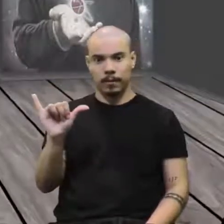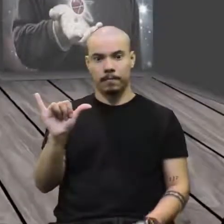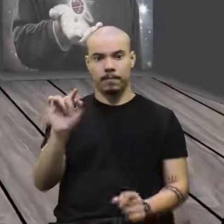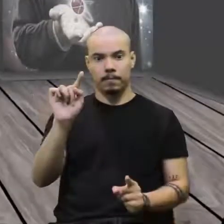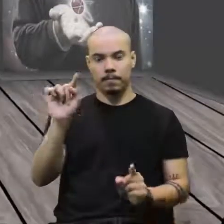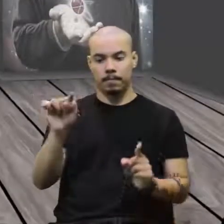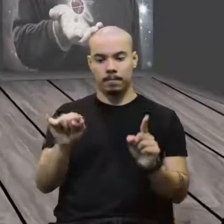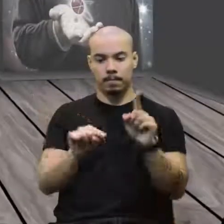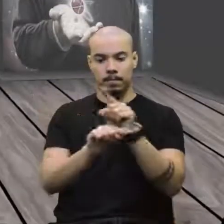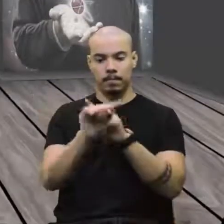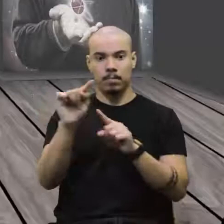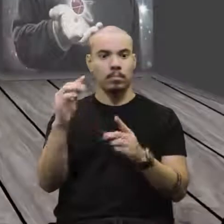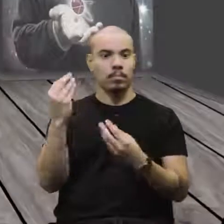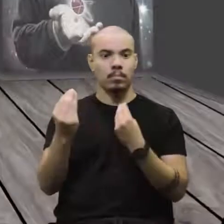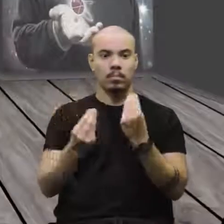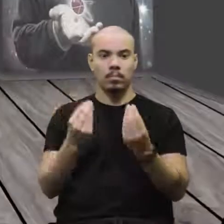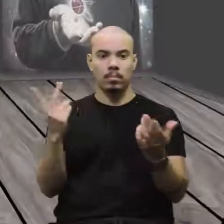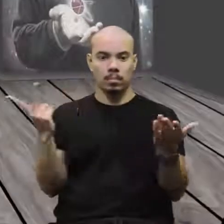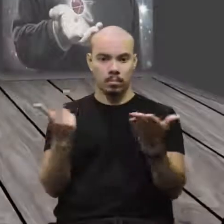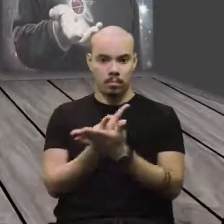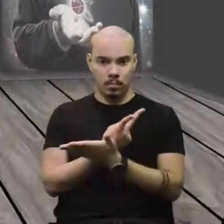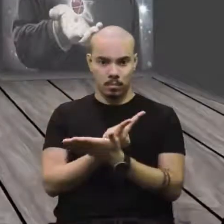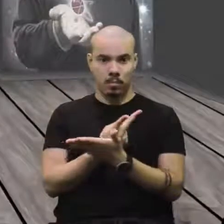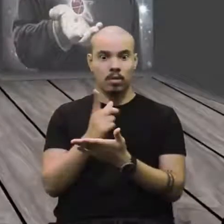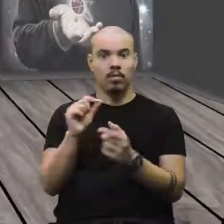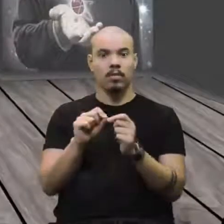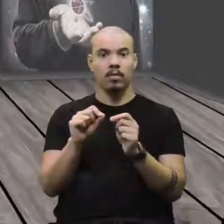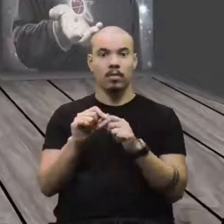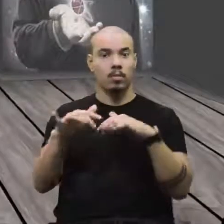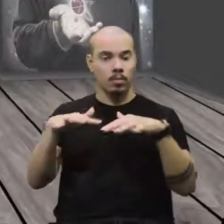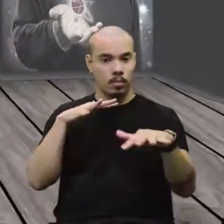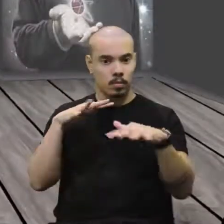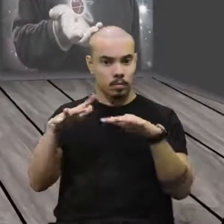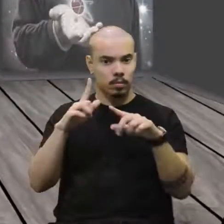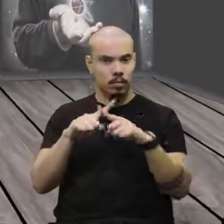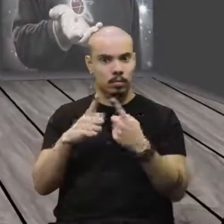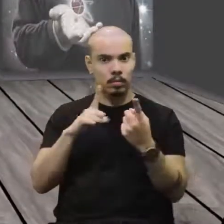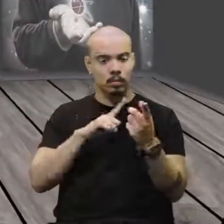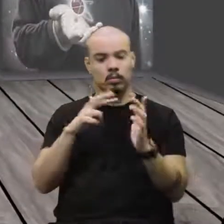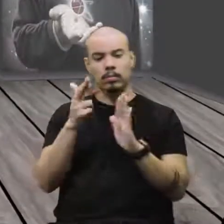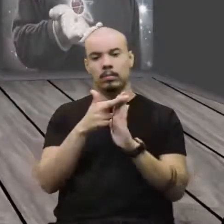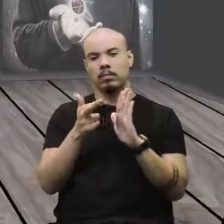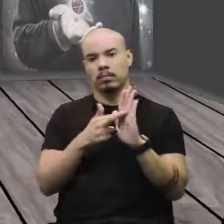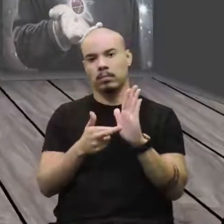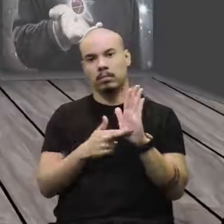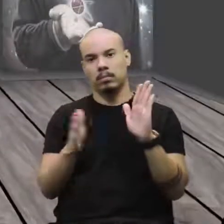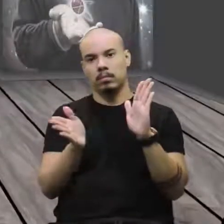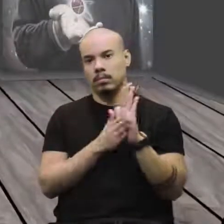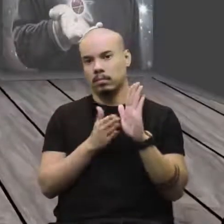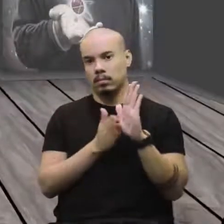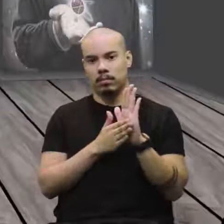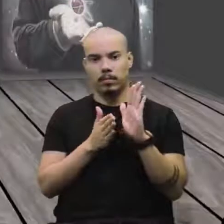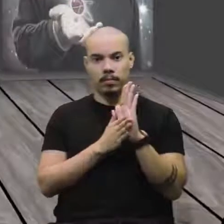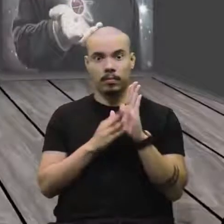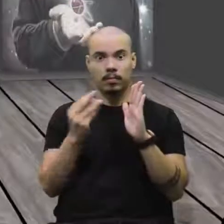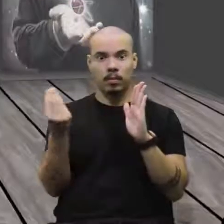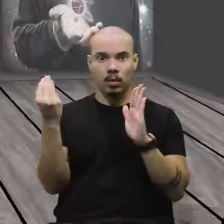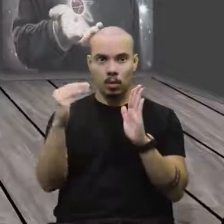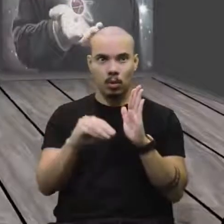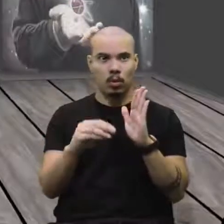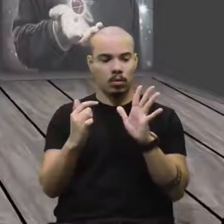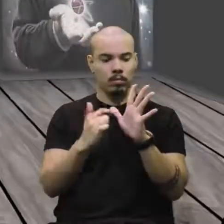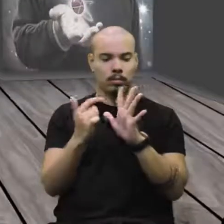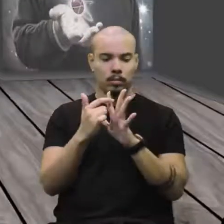de Na Z. mão assim, Isso. ia fazer. Aí vai fazer esse... Mas aí, tem que fazer a regra da mão direita, você pega lá direitinho, coloca o